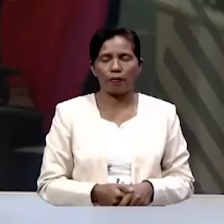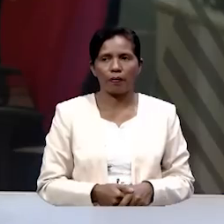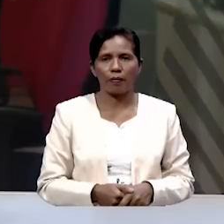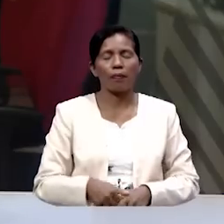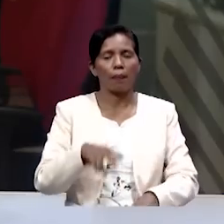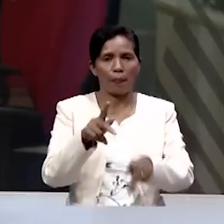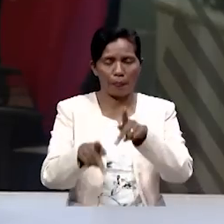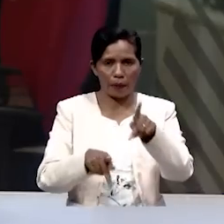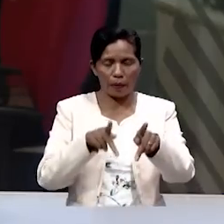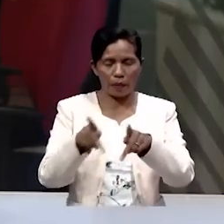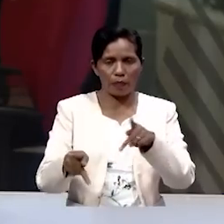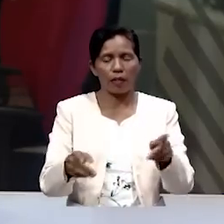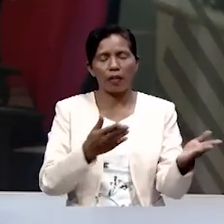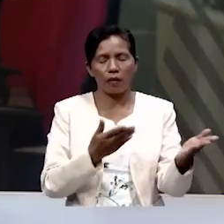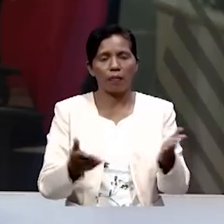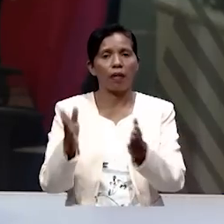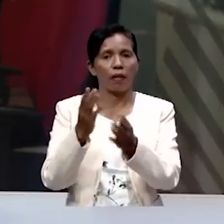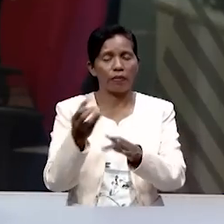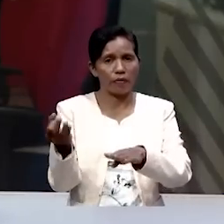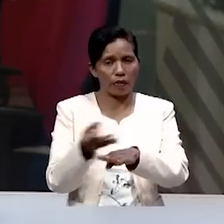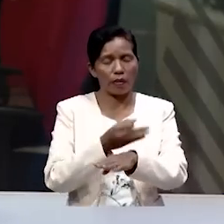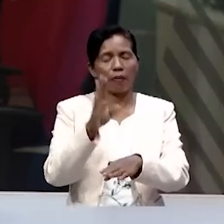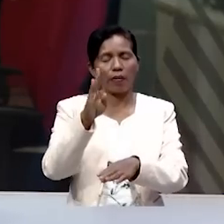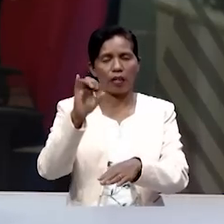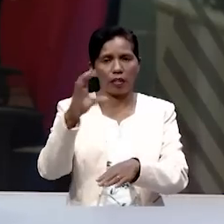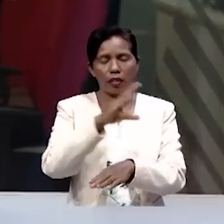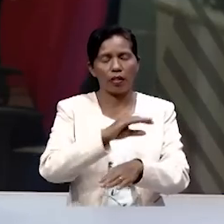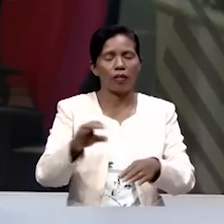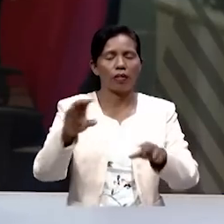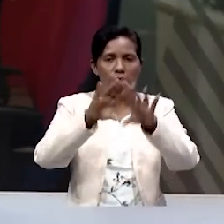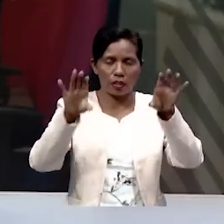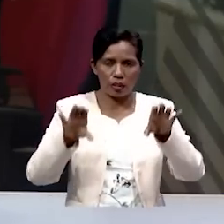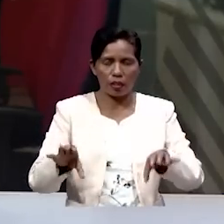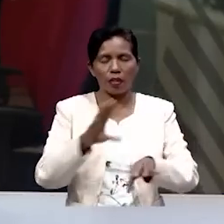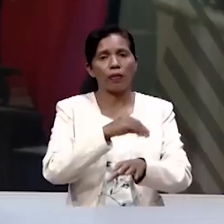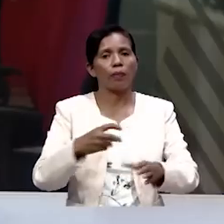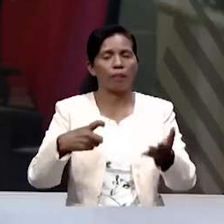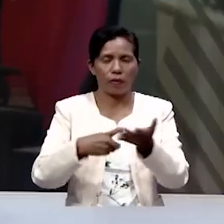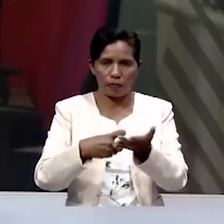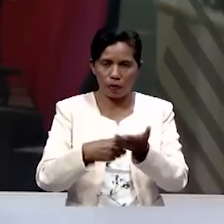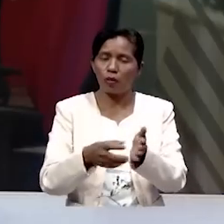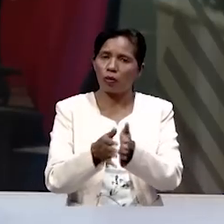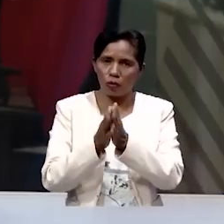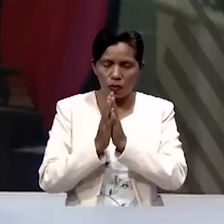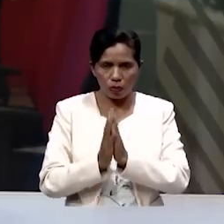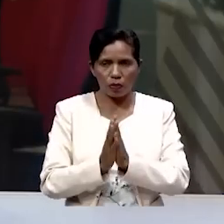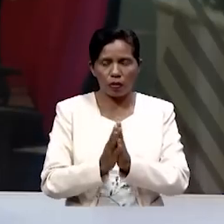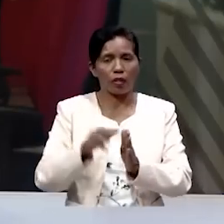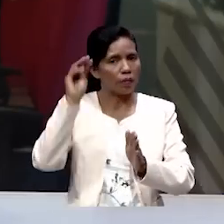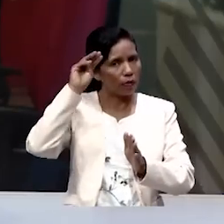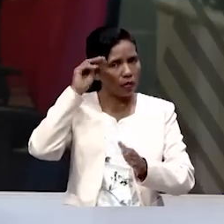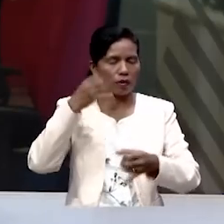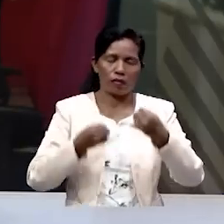Sidadão nebe trata documento, bilhete identidade, certidão RDTLI, no passaporte, husu notariado Ministério